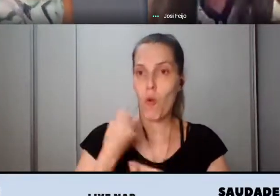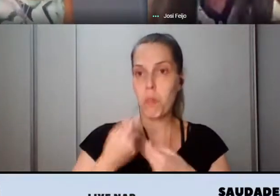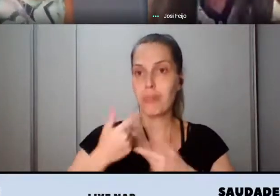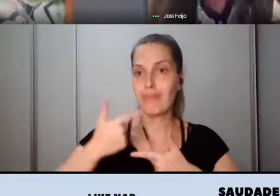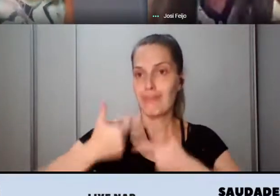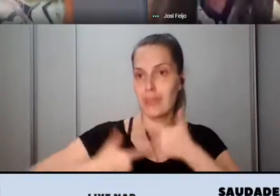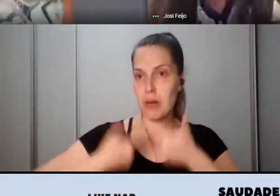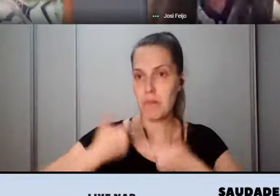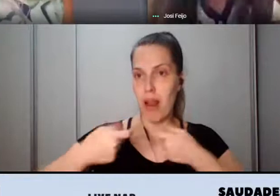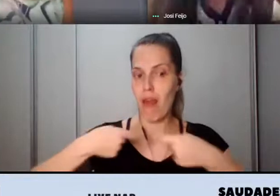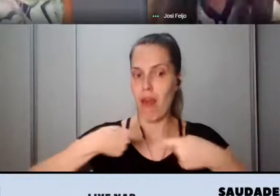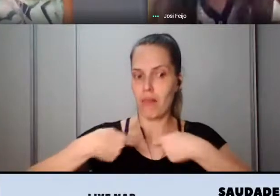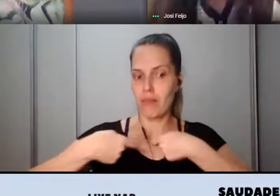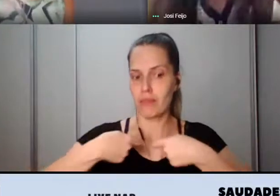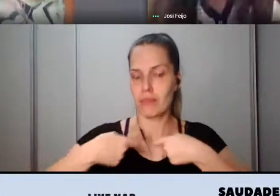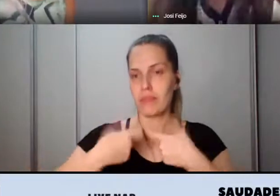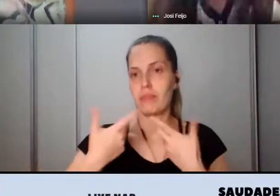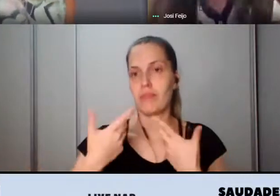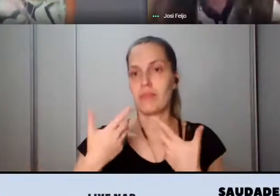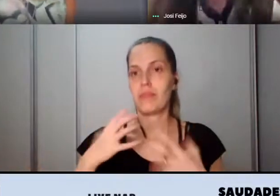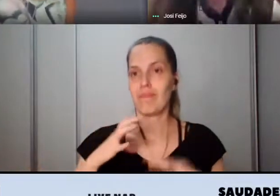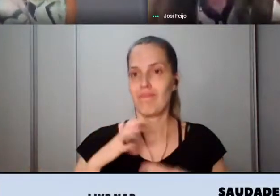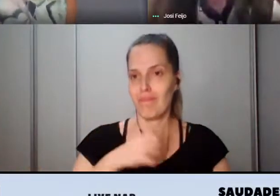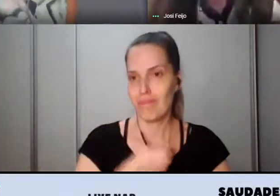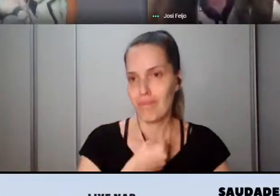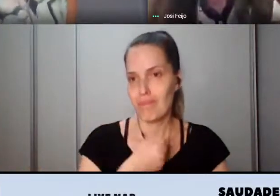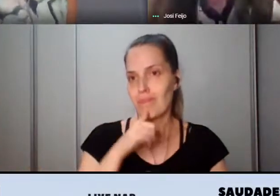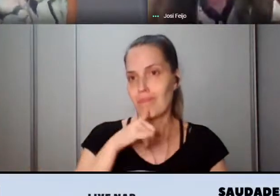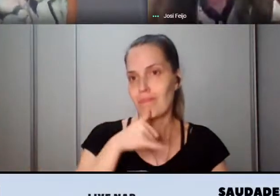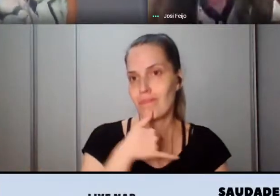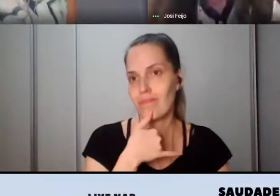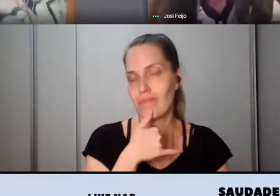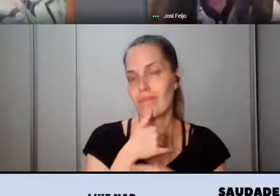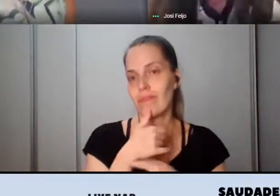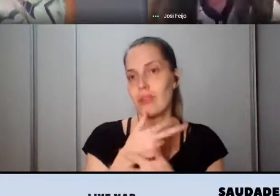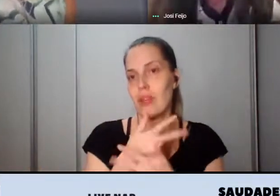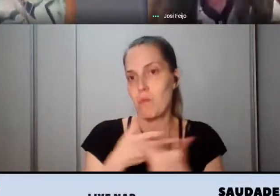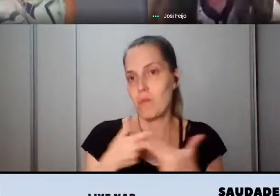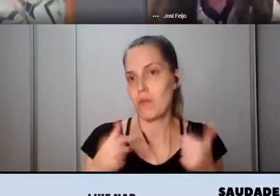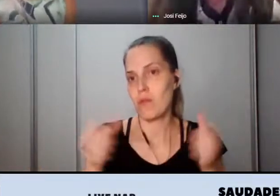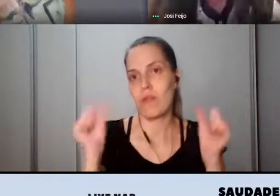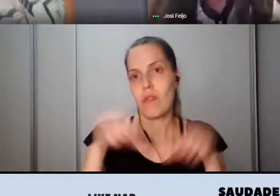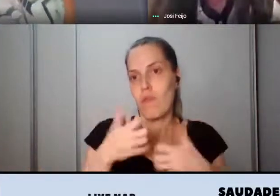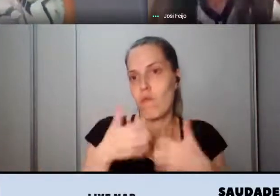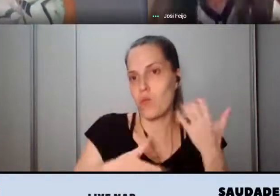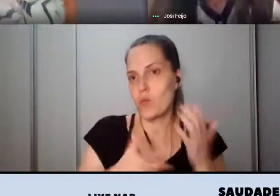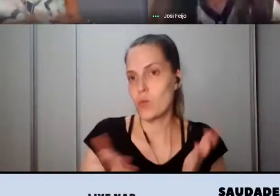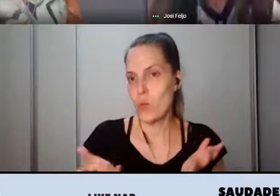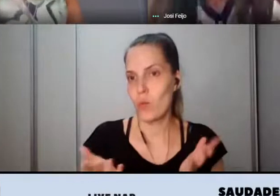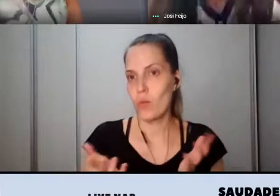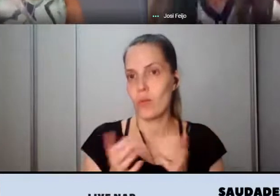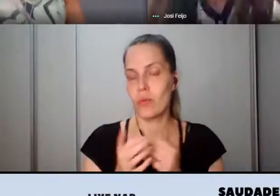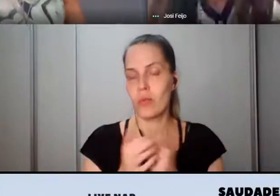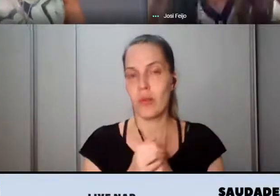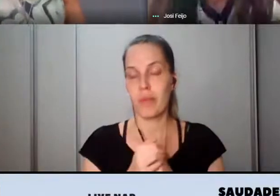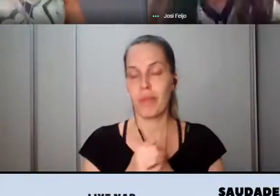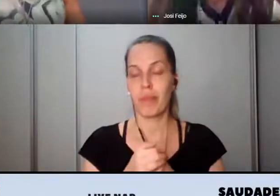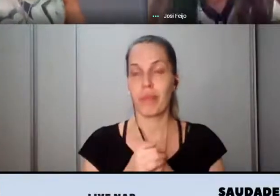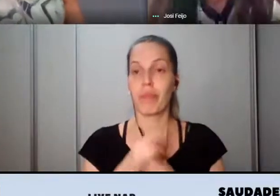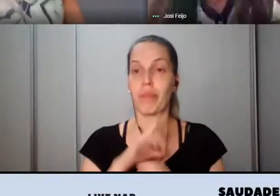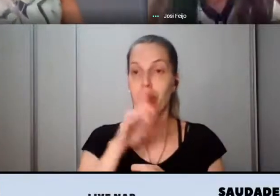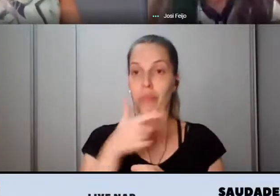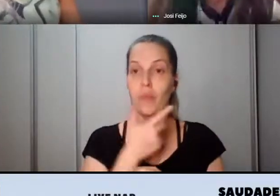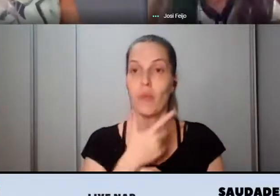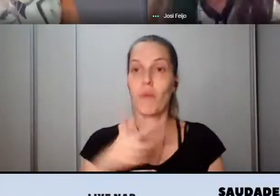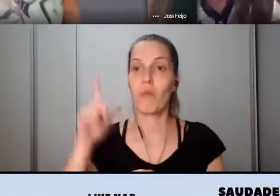dessas decepções, dessas expectativas frustradas. E aí, bom, num outro momento, né, num